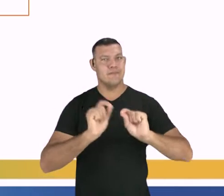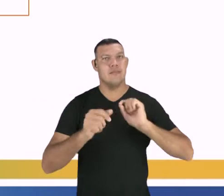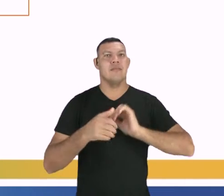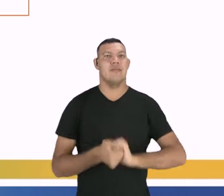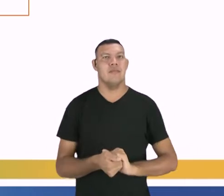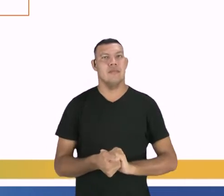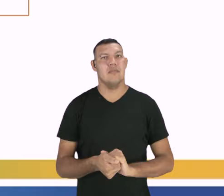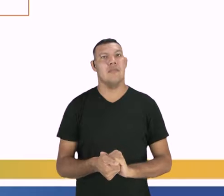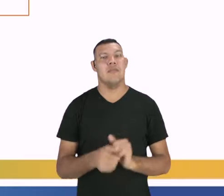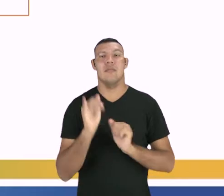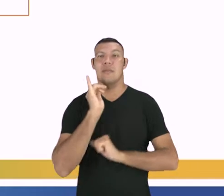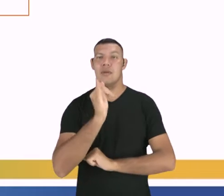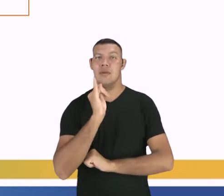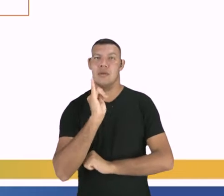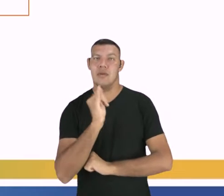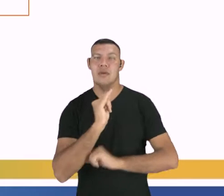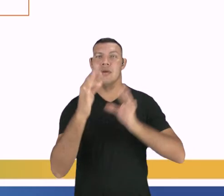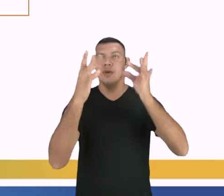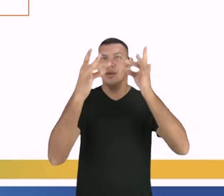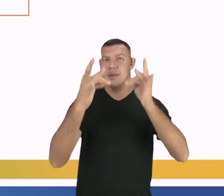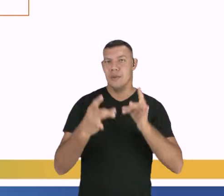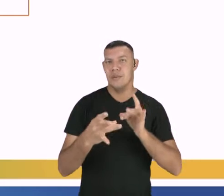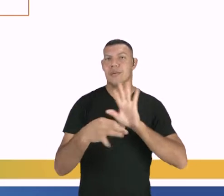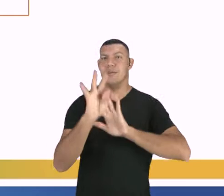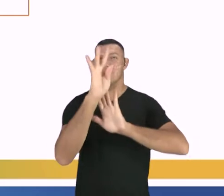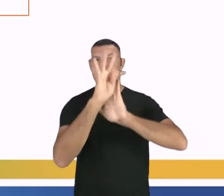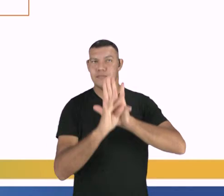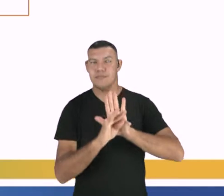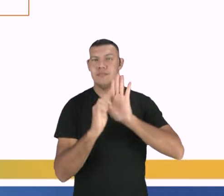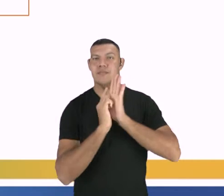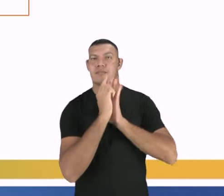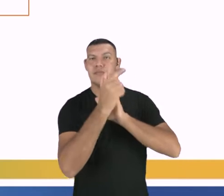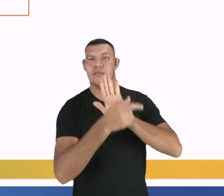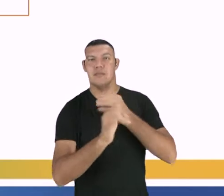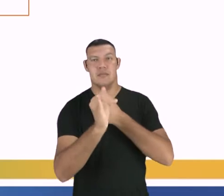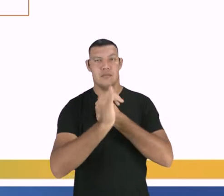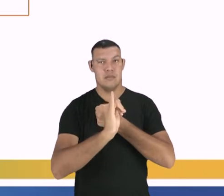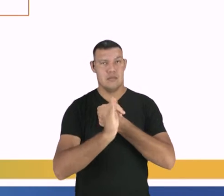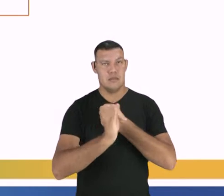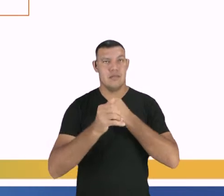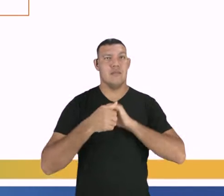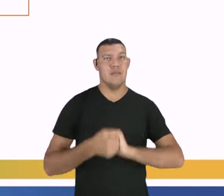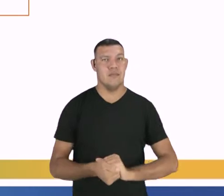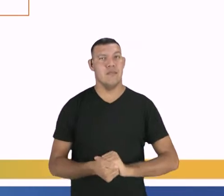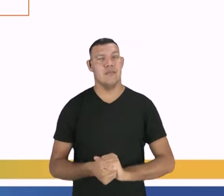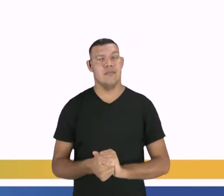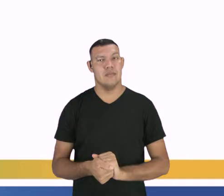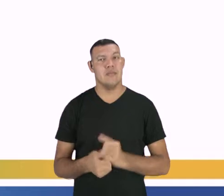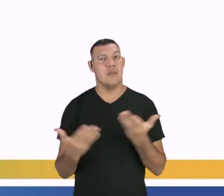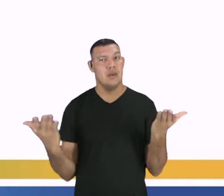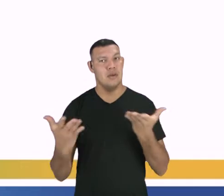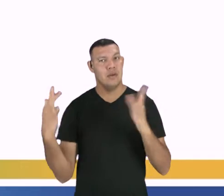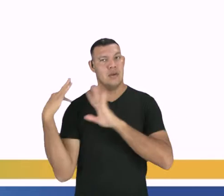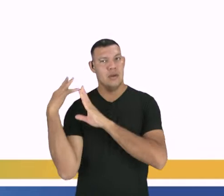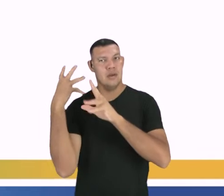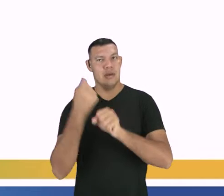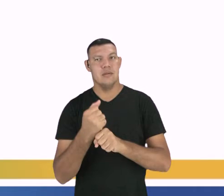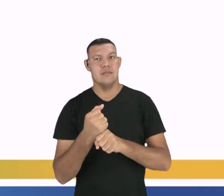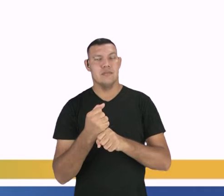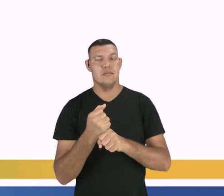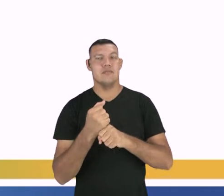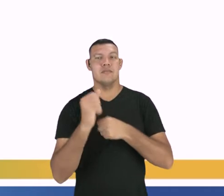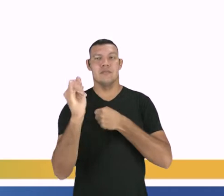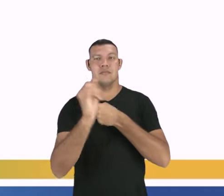trabalhar sobre narração e descrição em textos do gênero crônica. Vamos relembrar o que é a